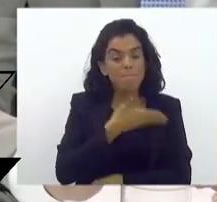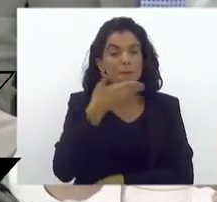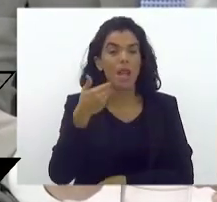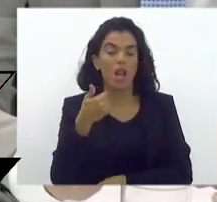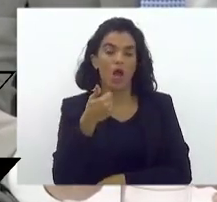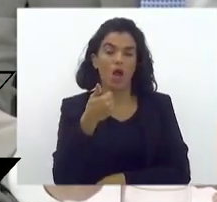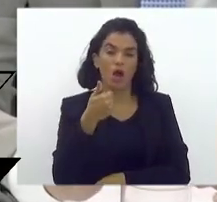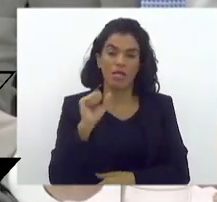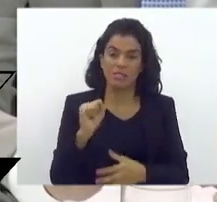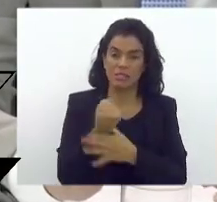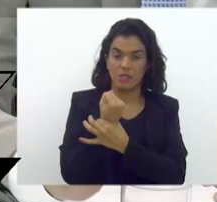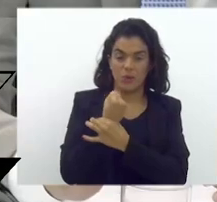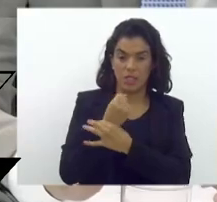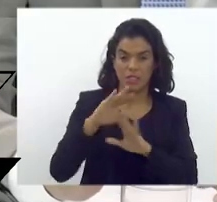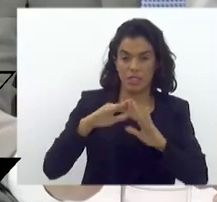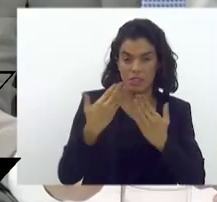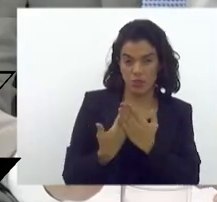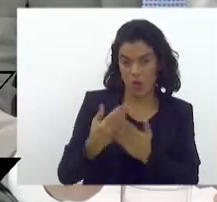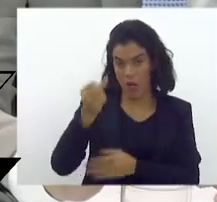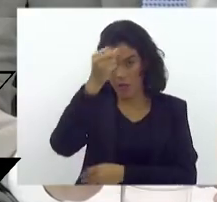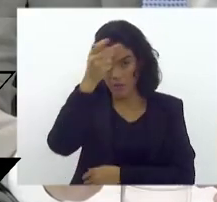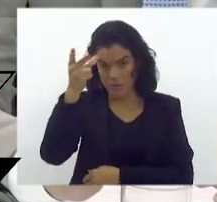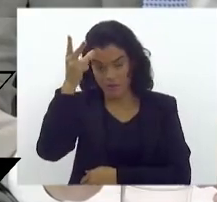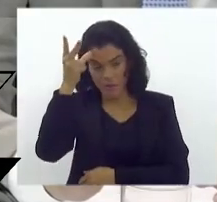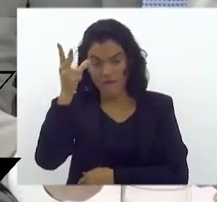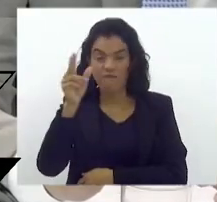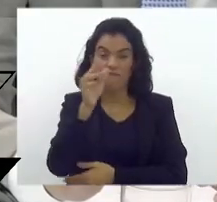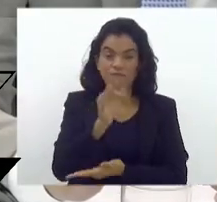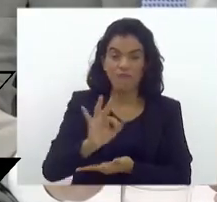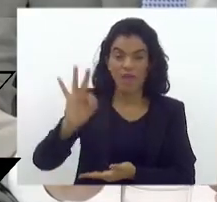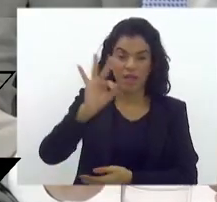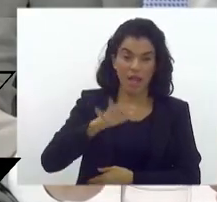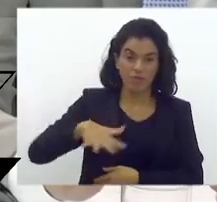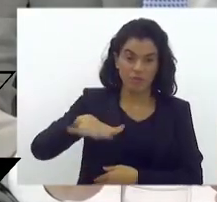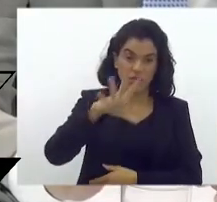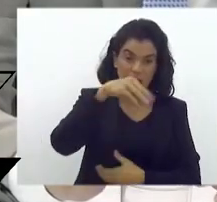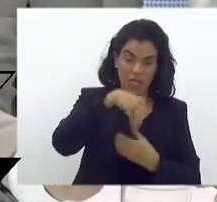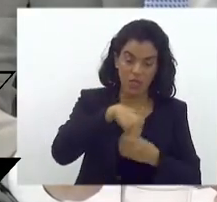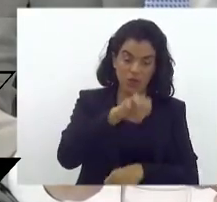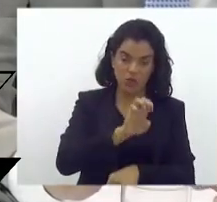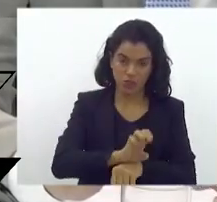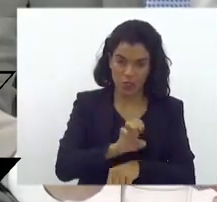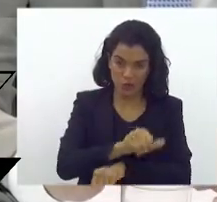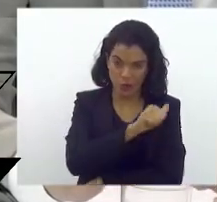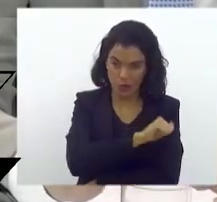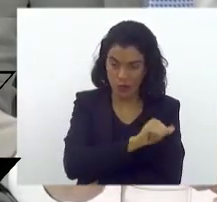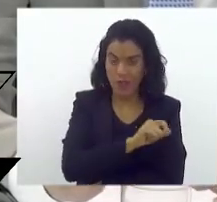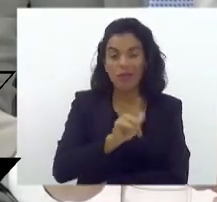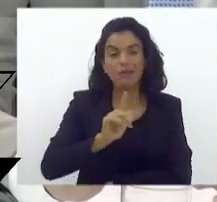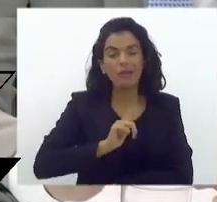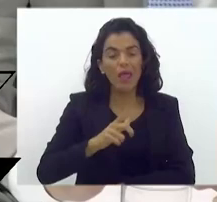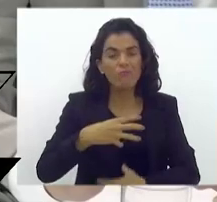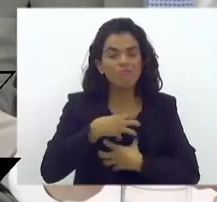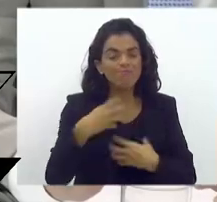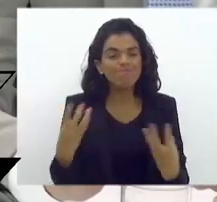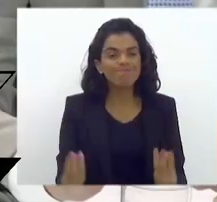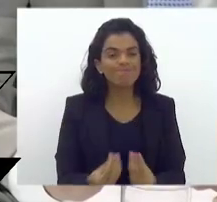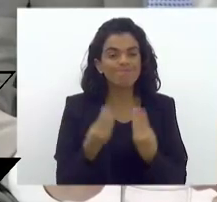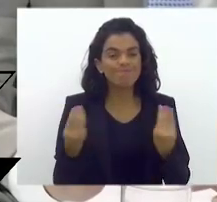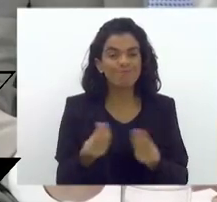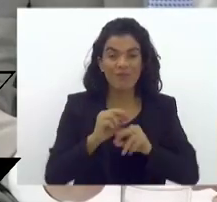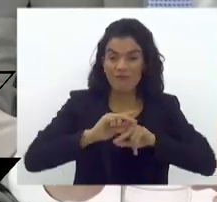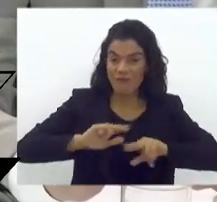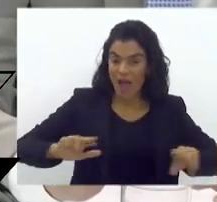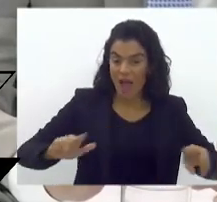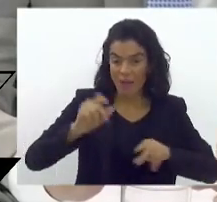de segurança nas escolas municipais e federais dentro de todo o território do estado do Rio de Janeiro. E existe um sentimento de muitos